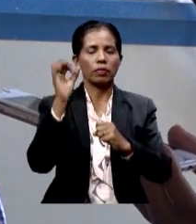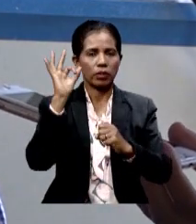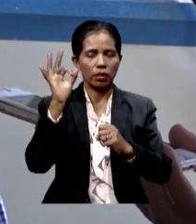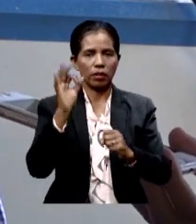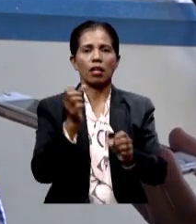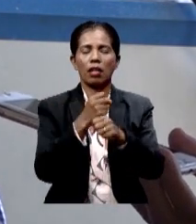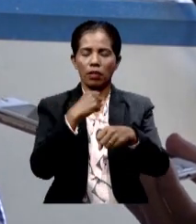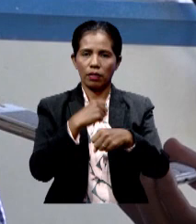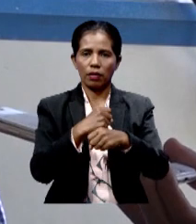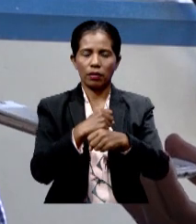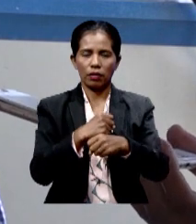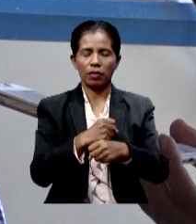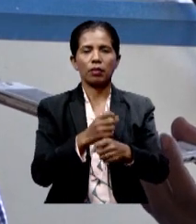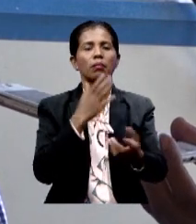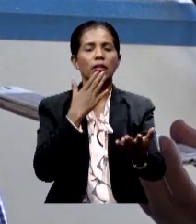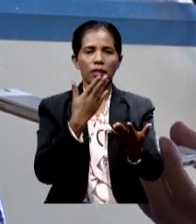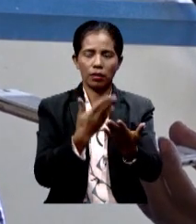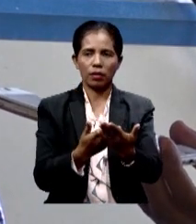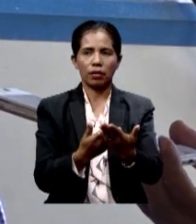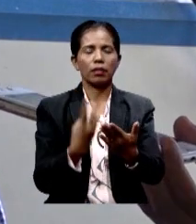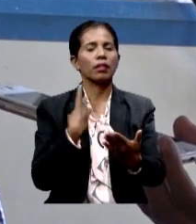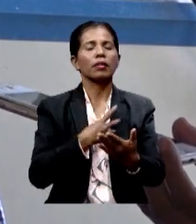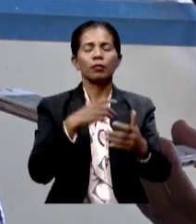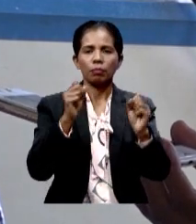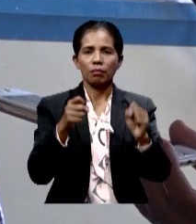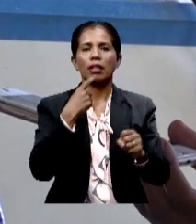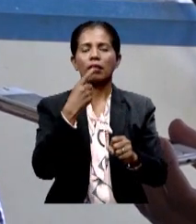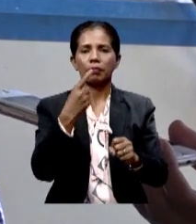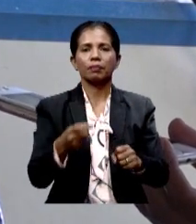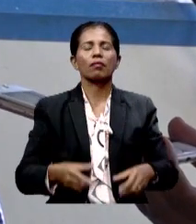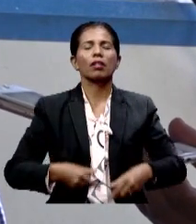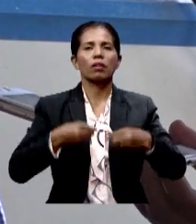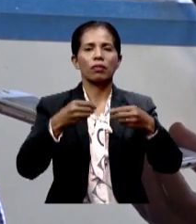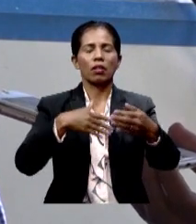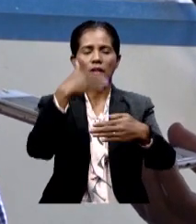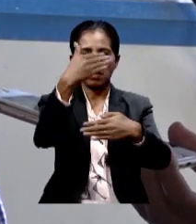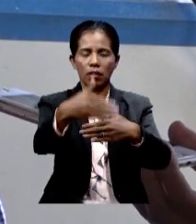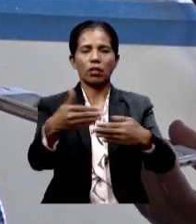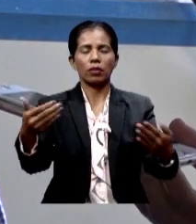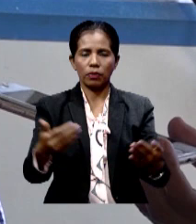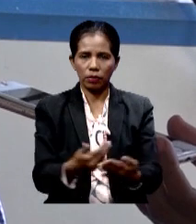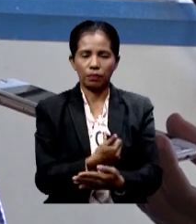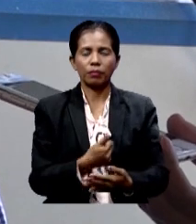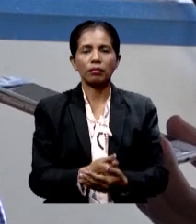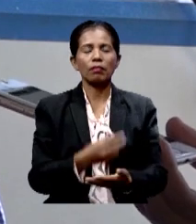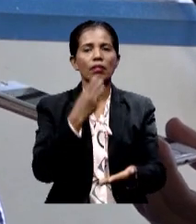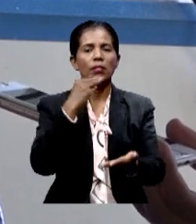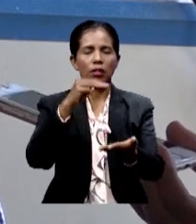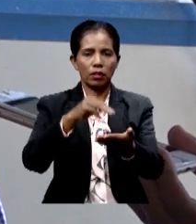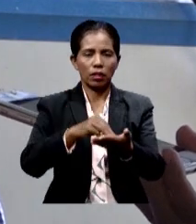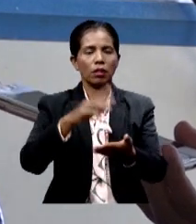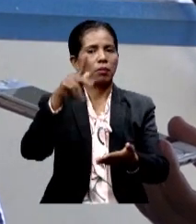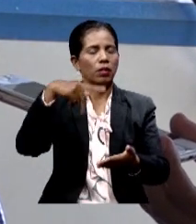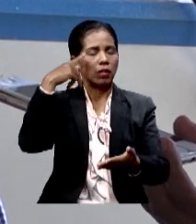A ato de sucesso ida, né bem, e também lhe deixa nona, for hakat for unida, mensagem política for